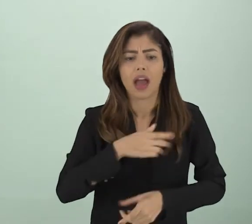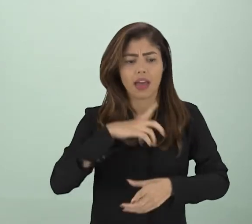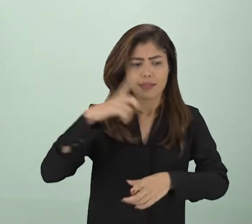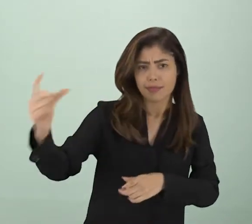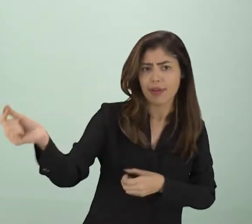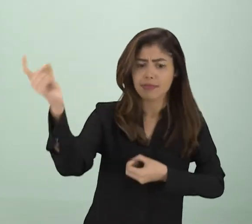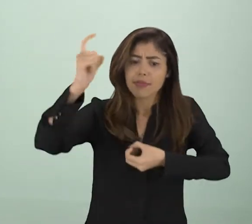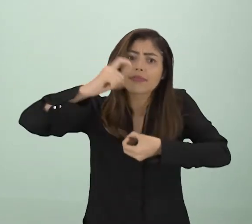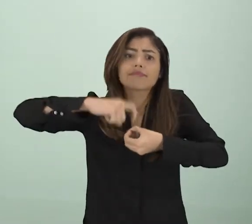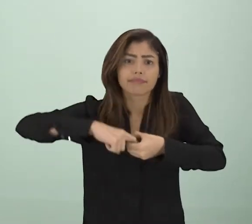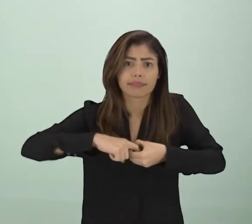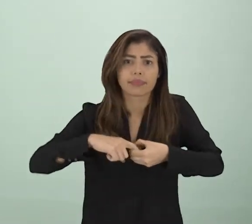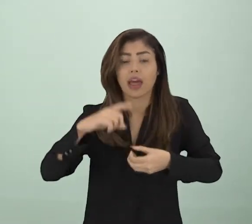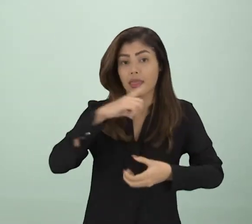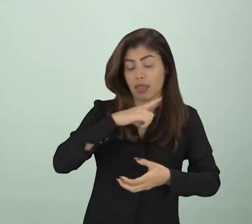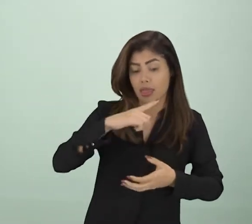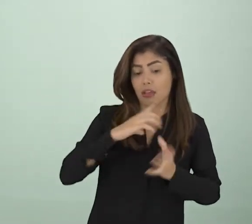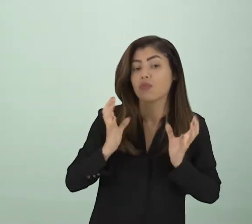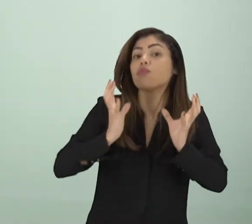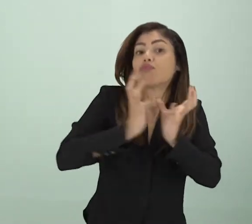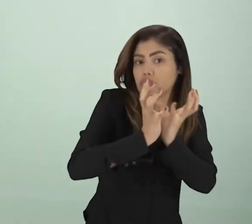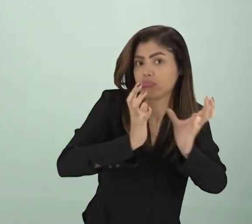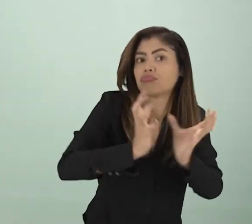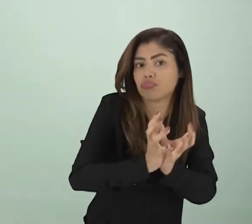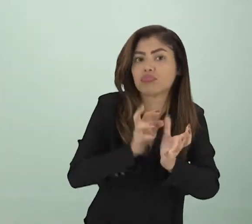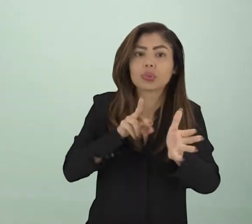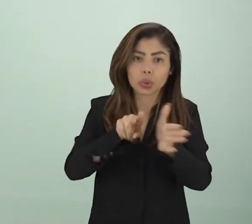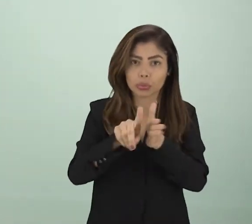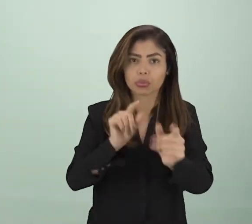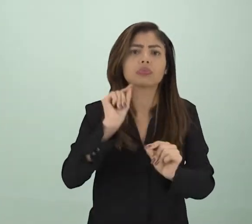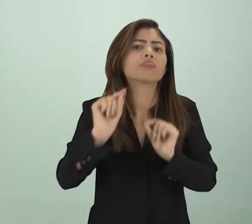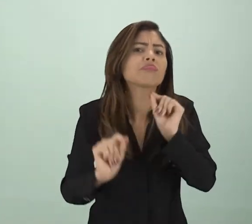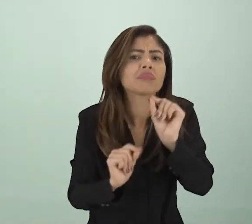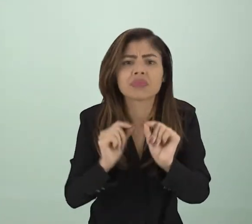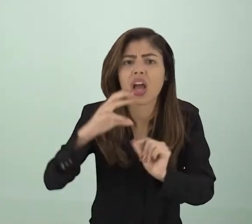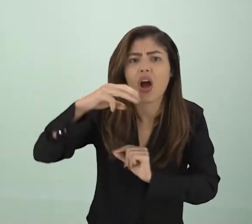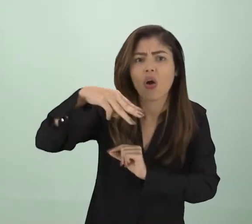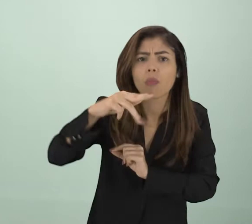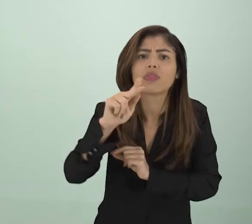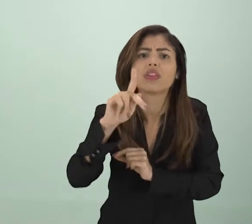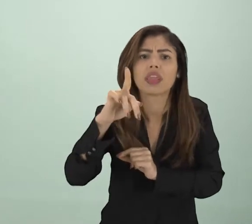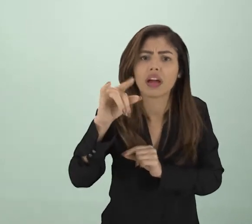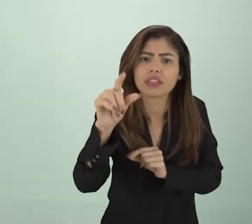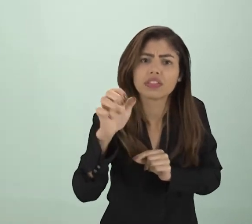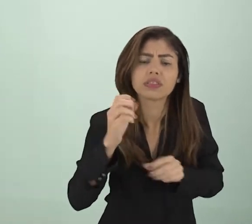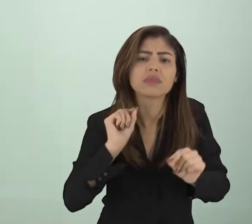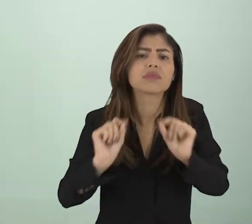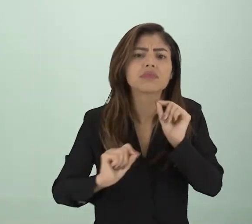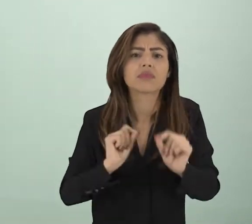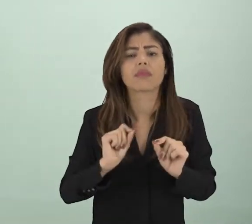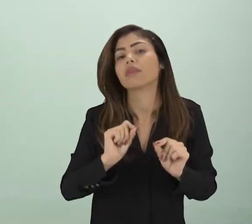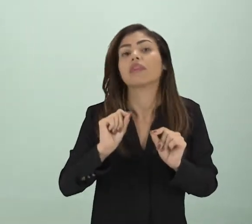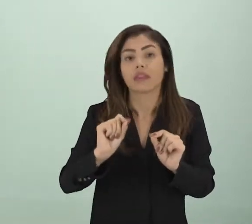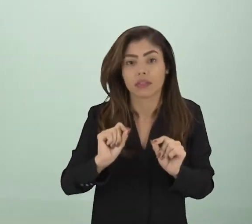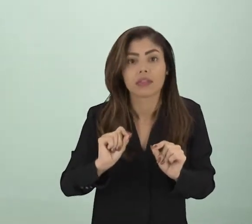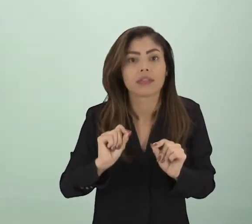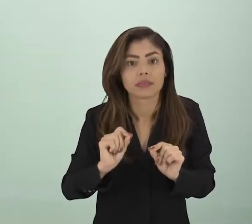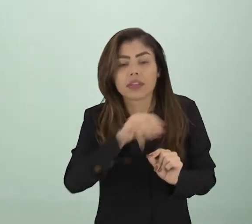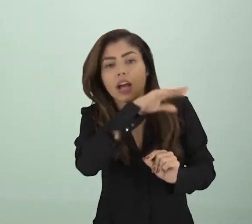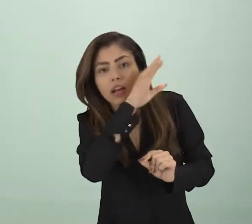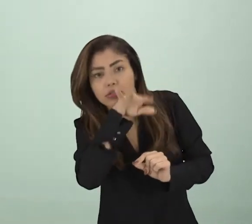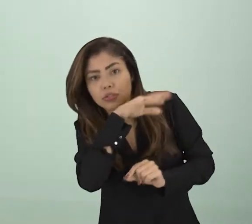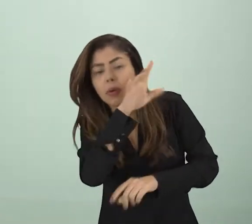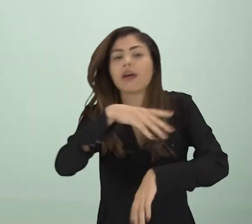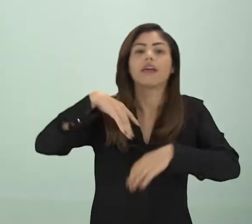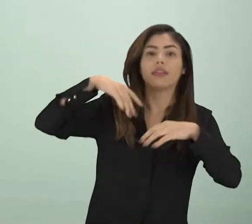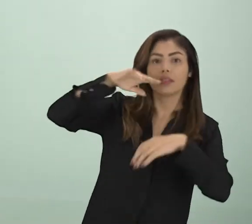uma comunidade biológica. Ou seja, o que seria essa comunidade biológica? São os seres, né? São os seres